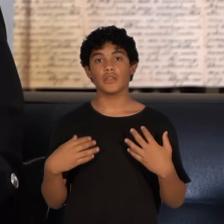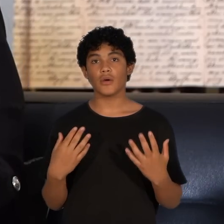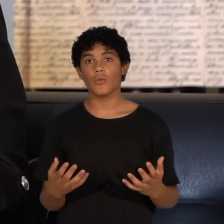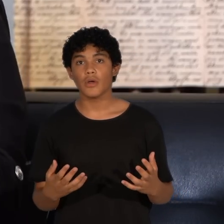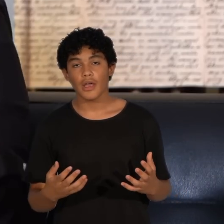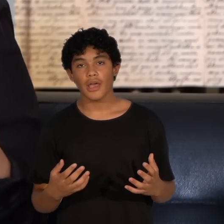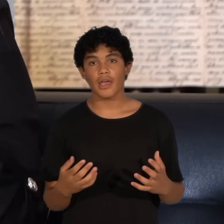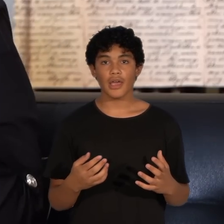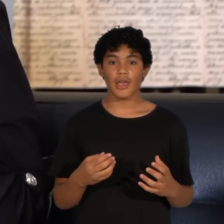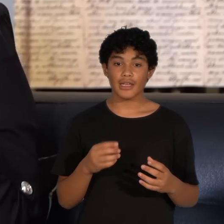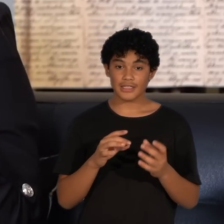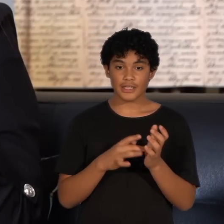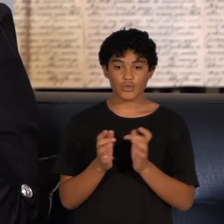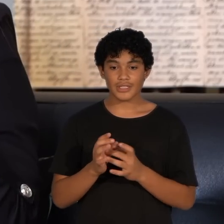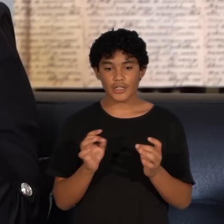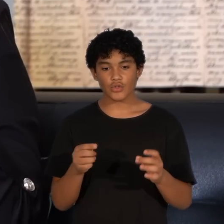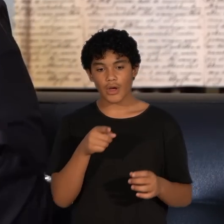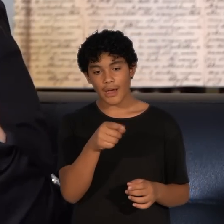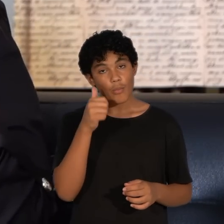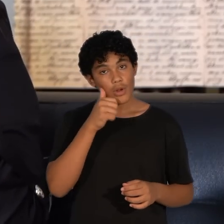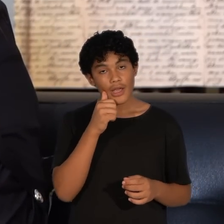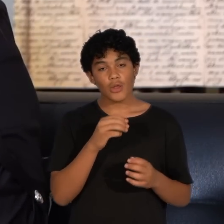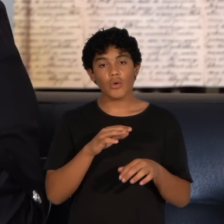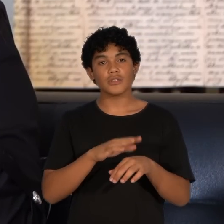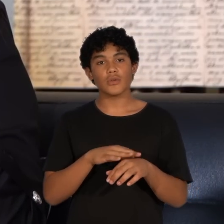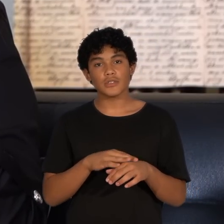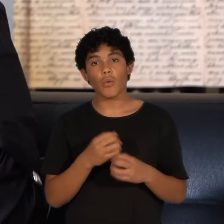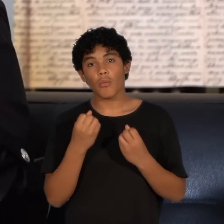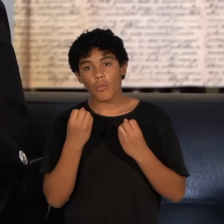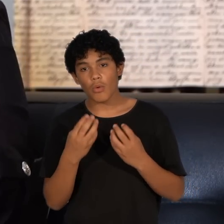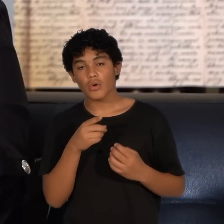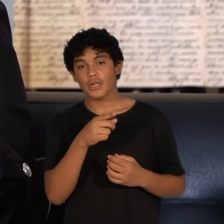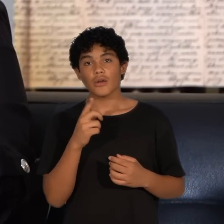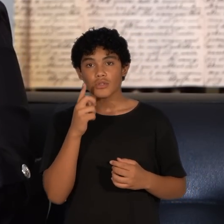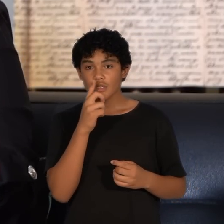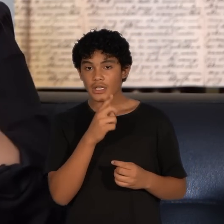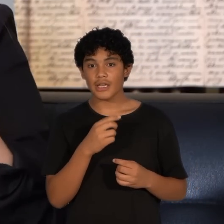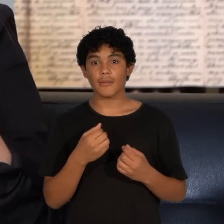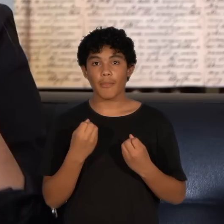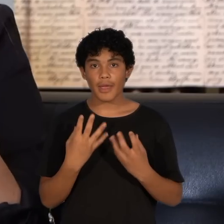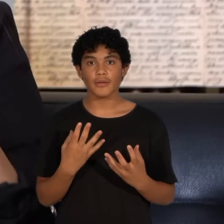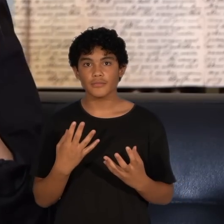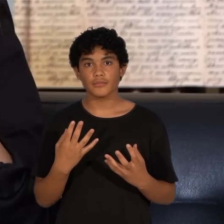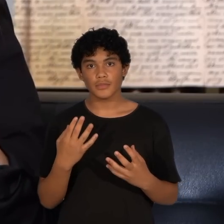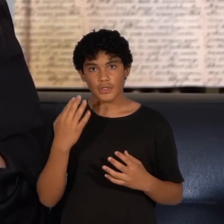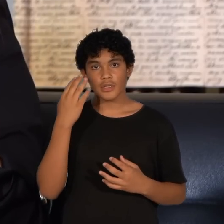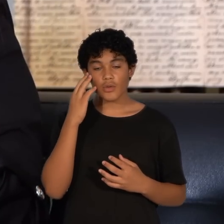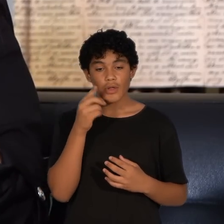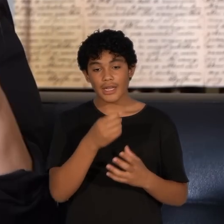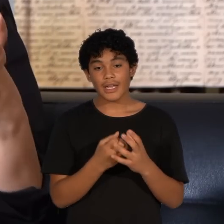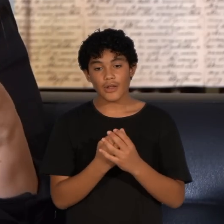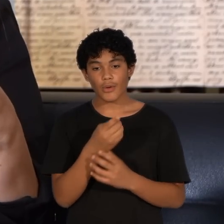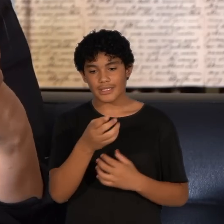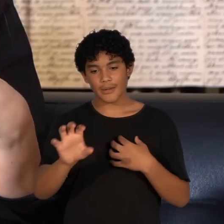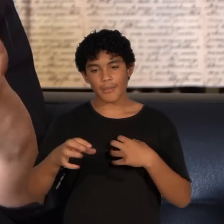ou o mediador, também esteja confortável. Que eu não preciso me desfazer de mim mesmo, nem o outro de si, para estar junto. Ele também criou